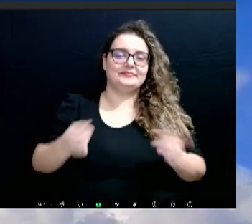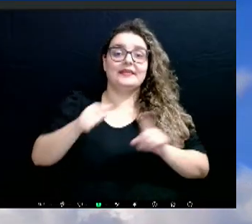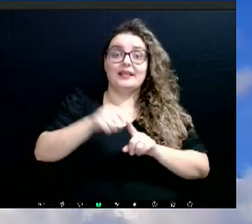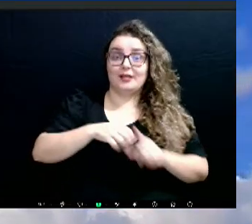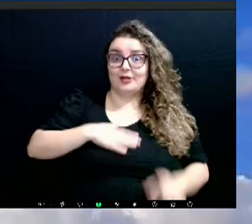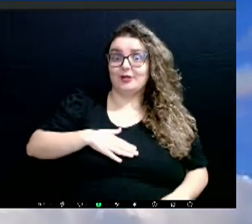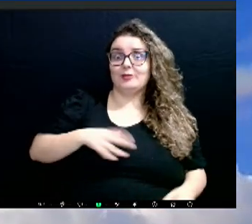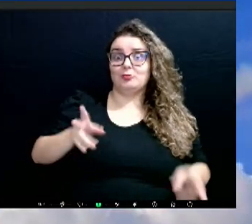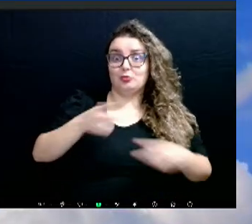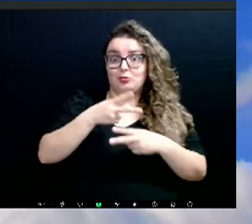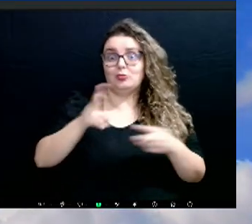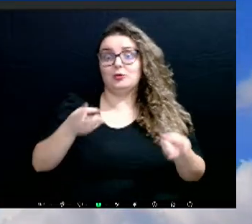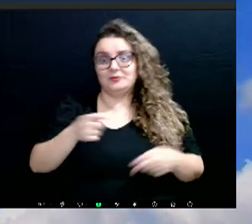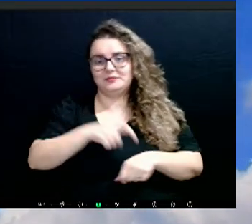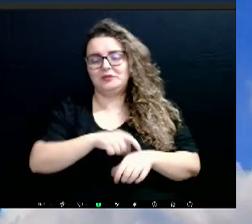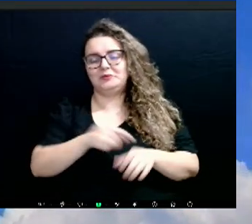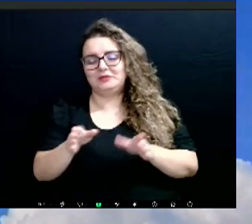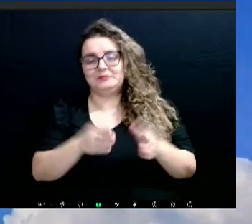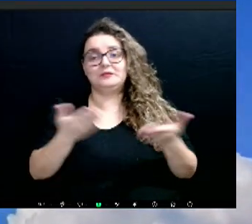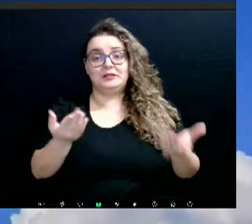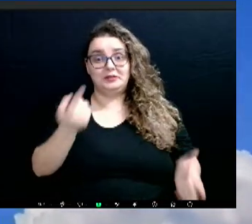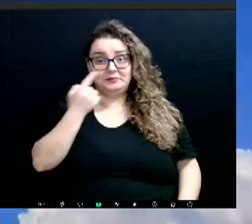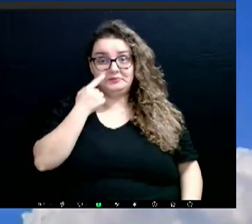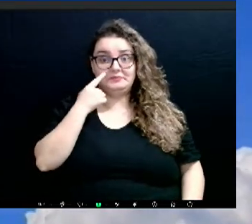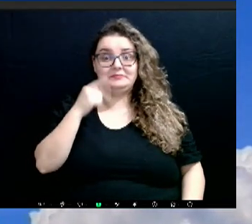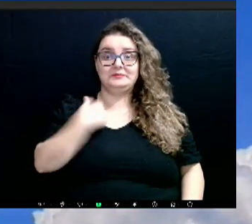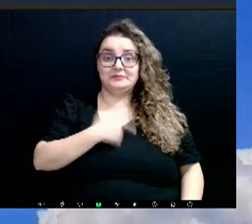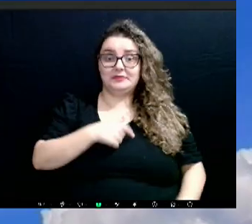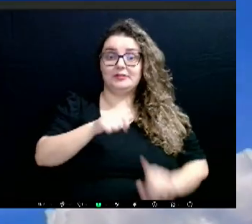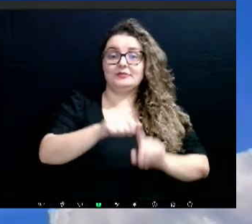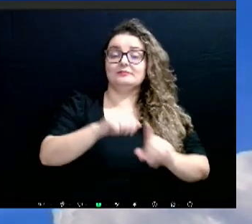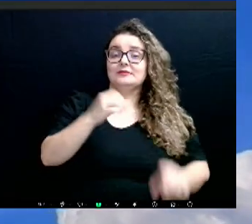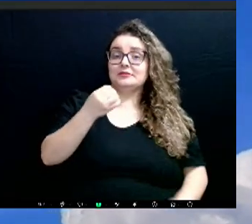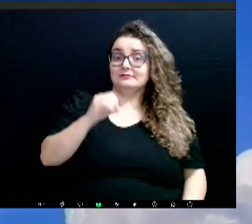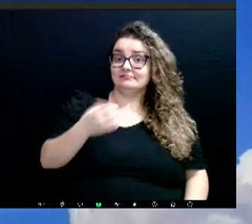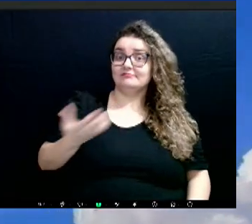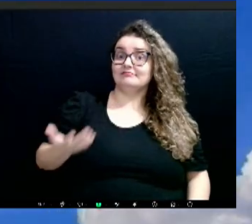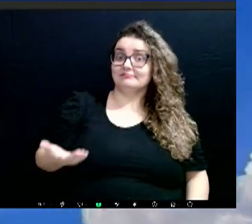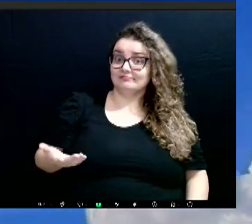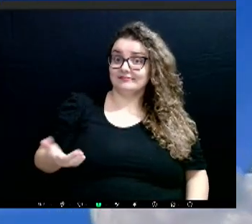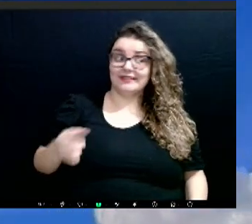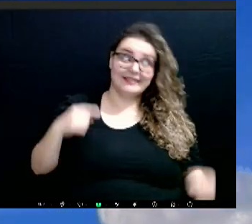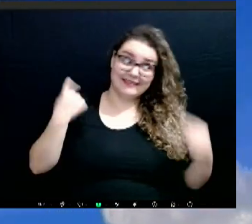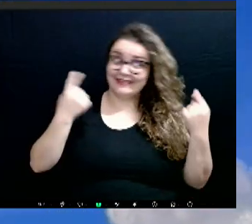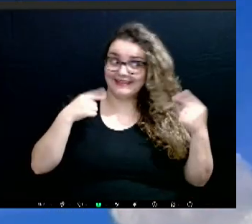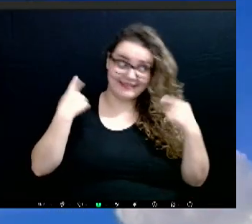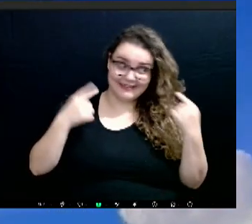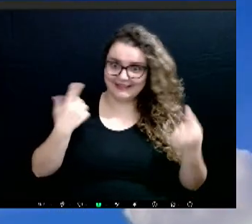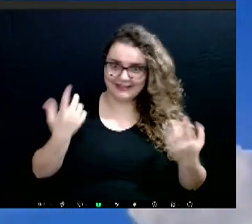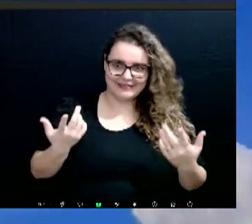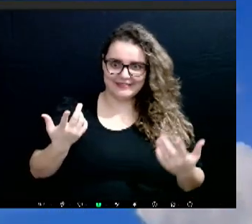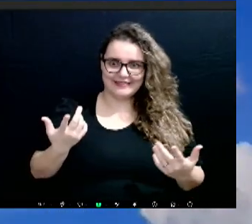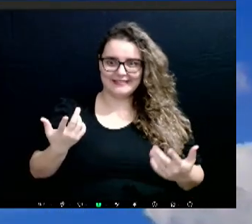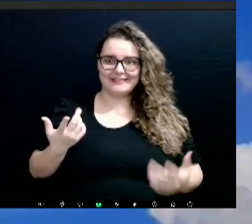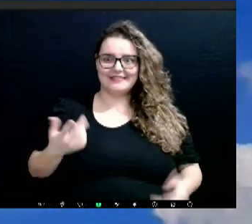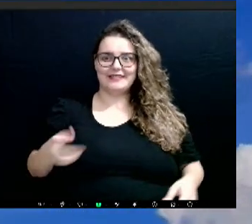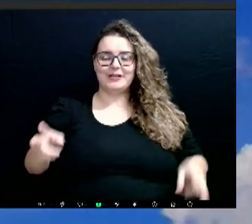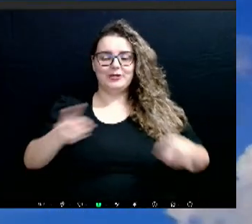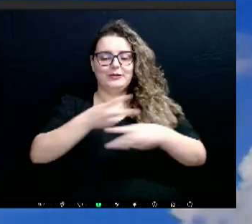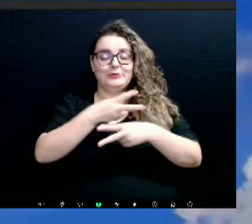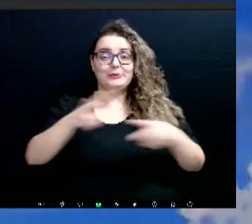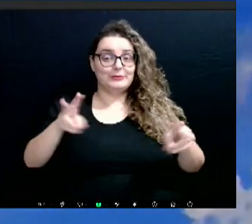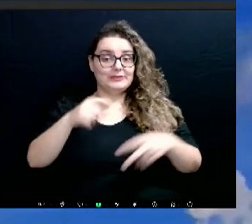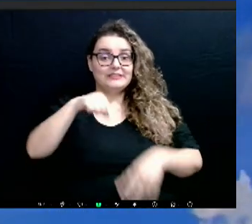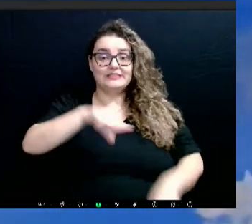né? Mas olha, nós estamos em outubro e o negócio tá doido. Muito vento aqui em Campinas, mínima